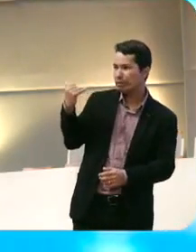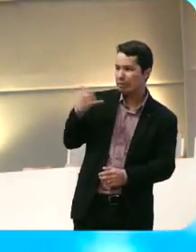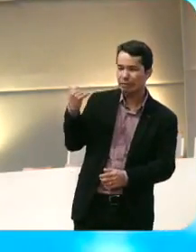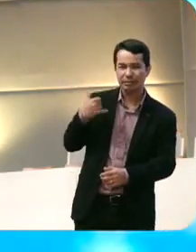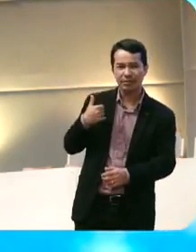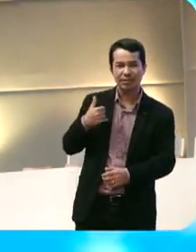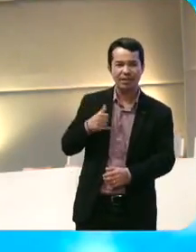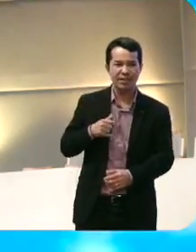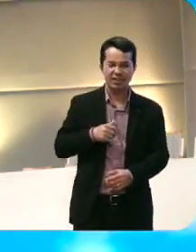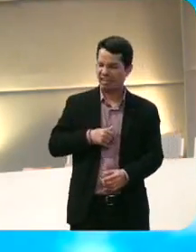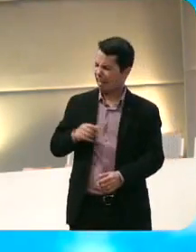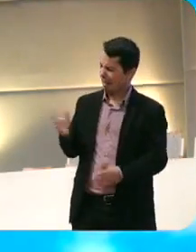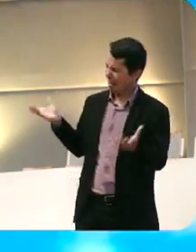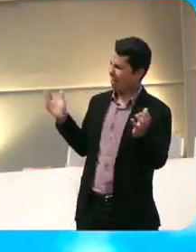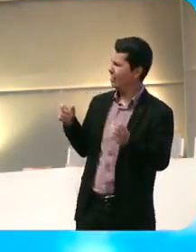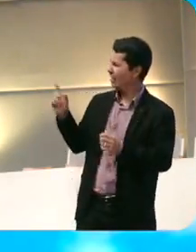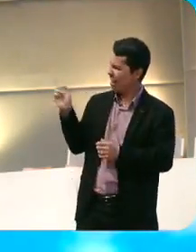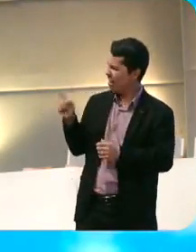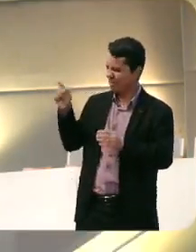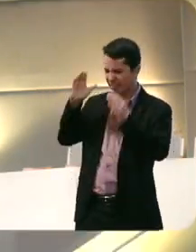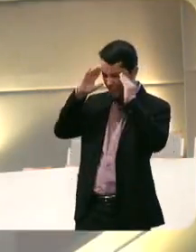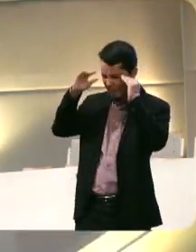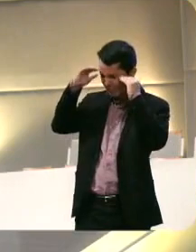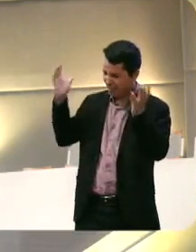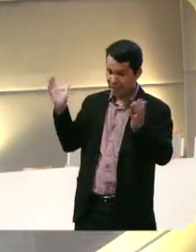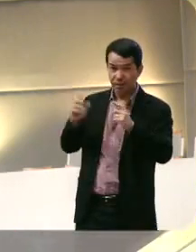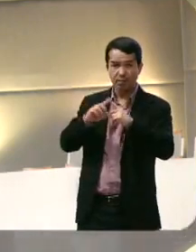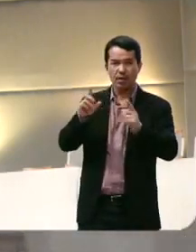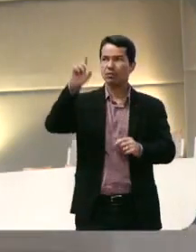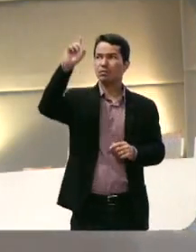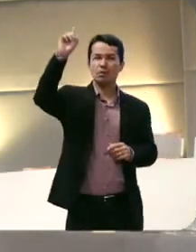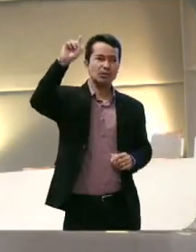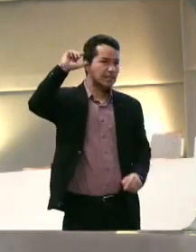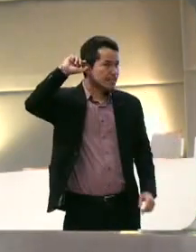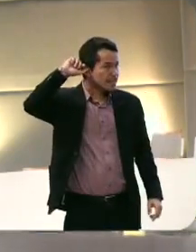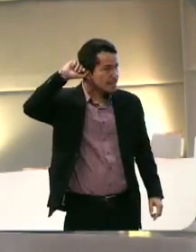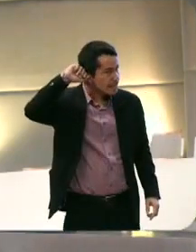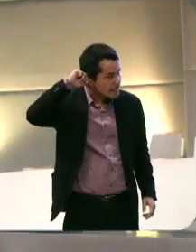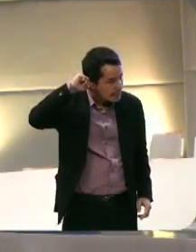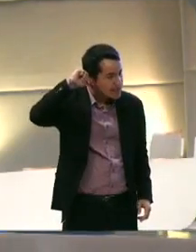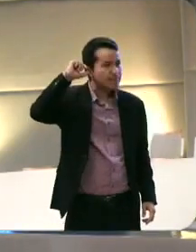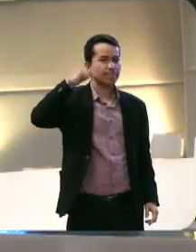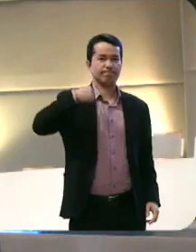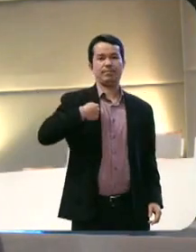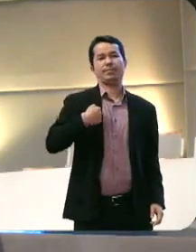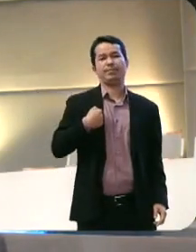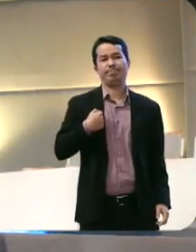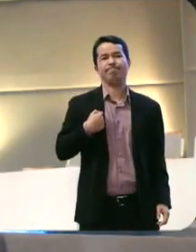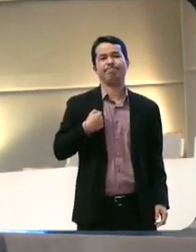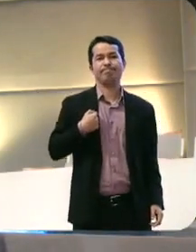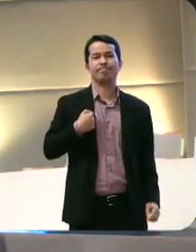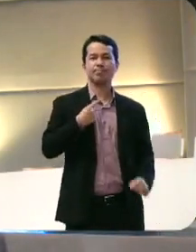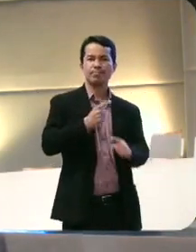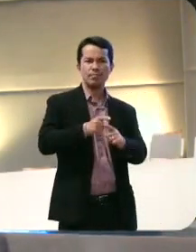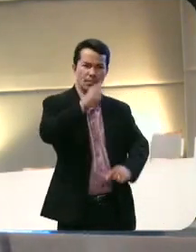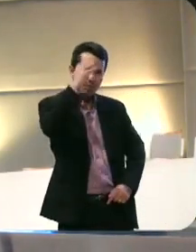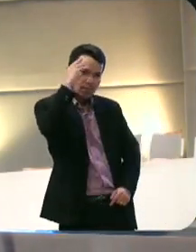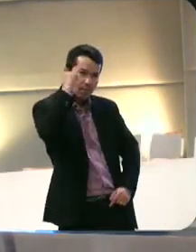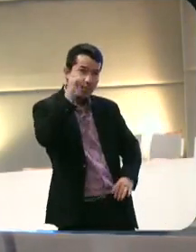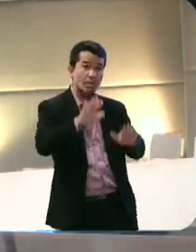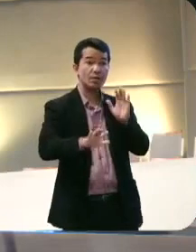está exagerando. Mas ali Deus falou comigo, sabe, queridos? Às vezes a gente coloca coisas que não